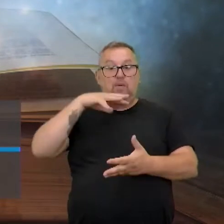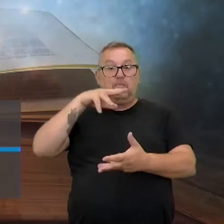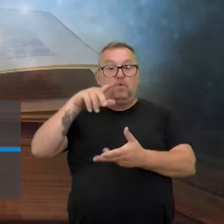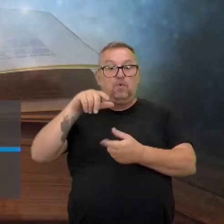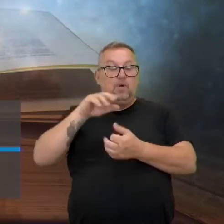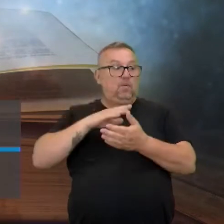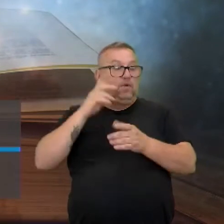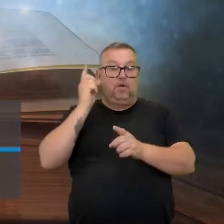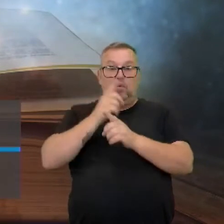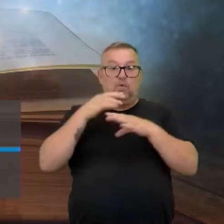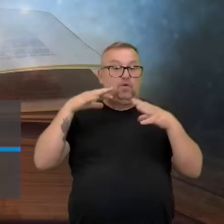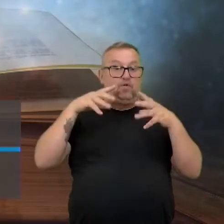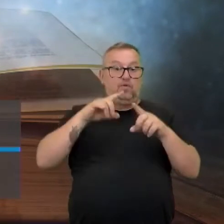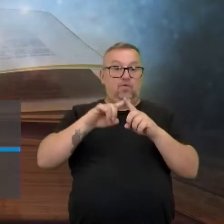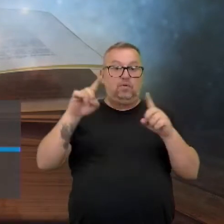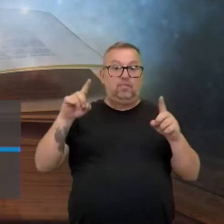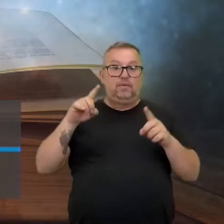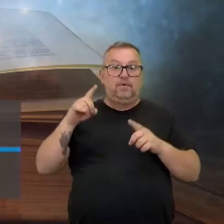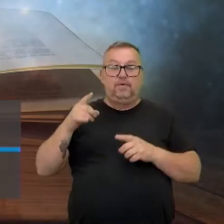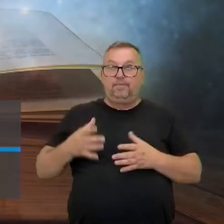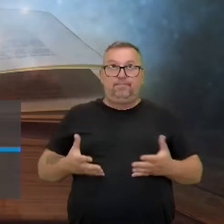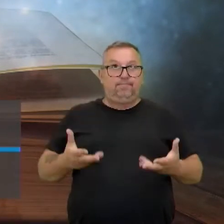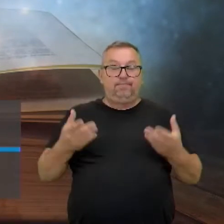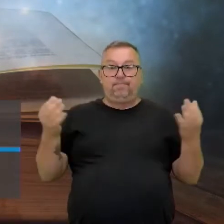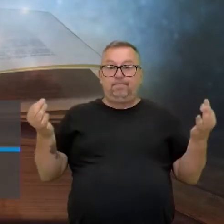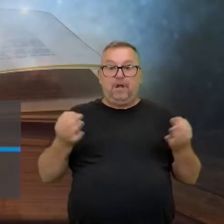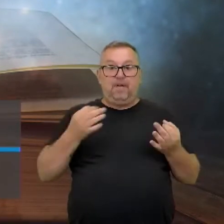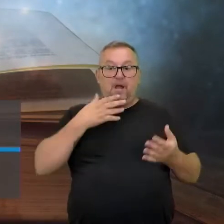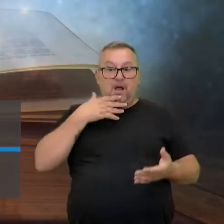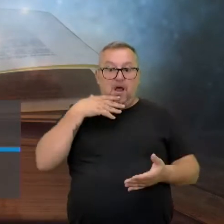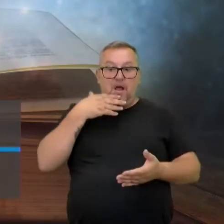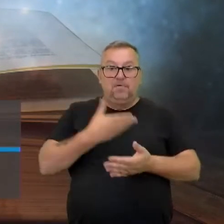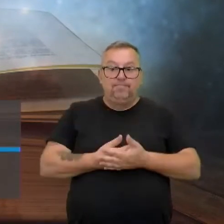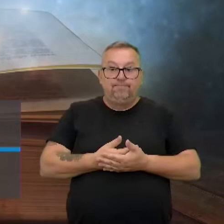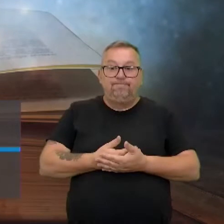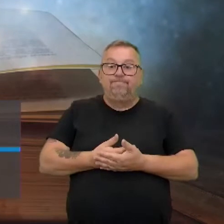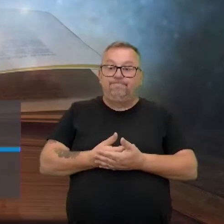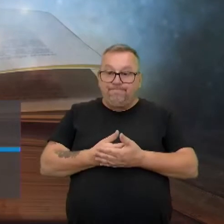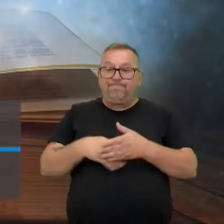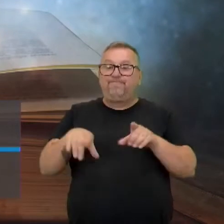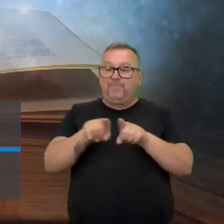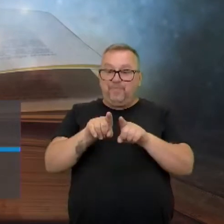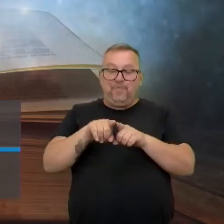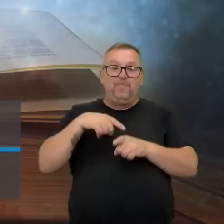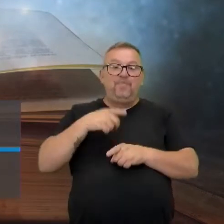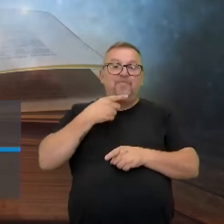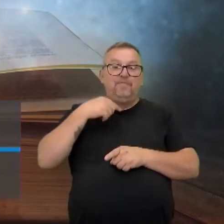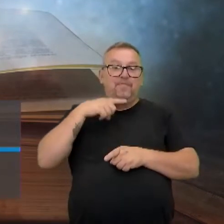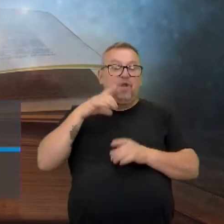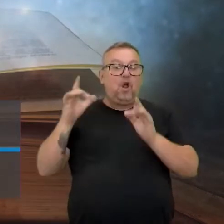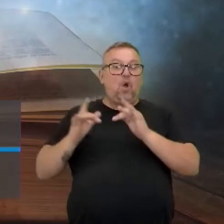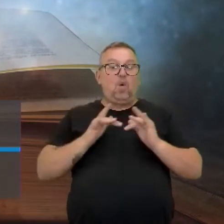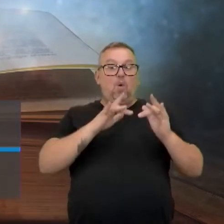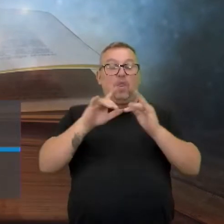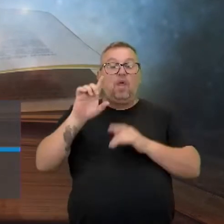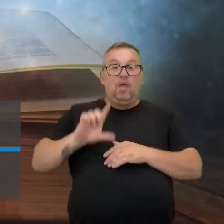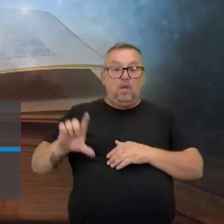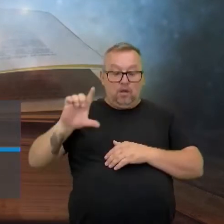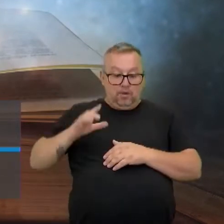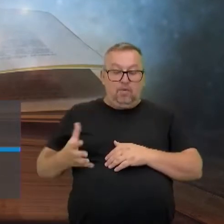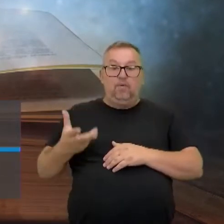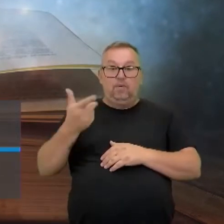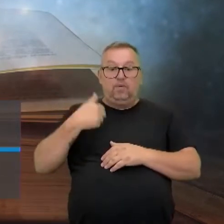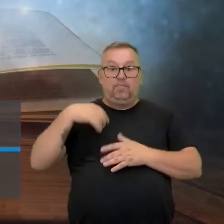de tudo aqui, isso aqui é divino, é assim, de você cair o queixo. E eu desejo muito que vocês tenham contato com a literatura